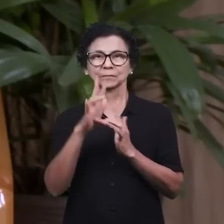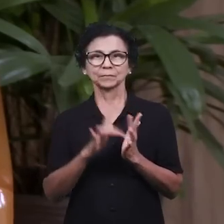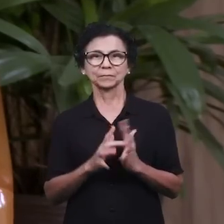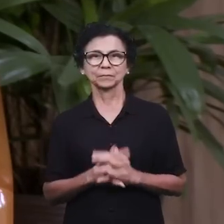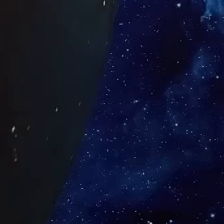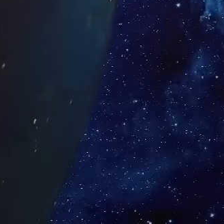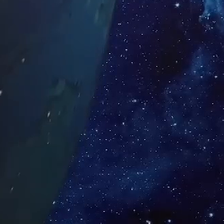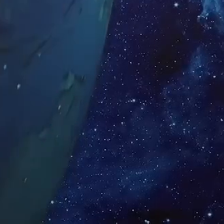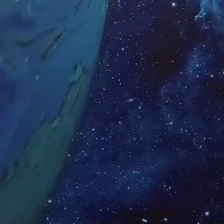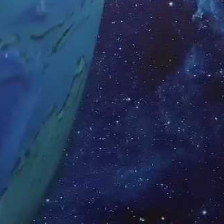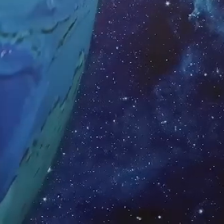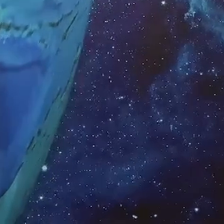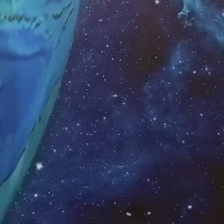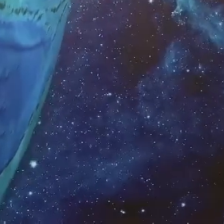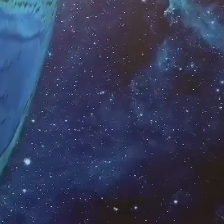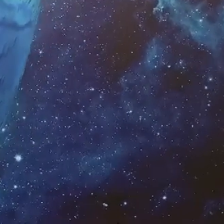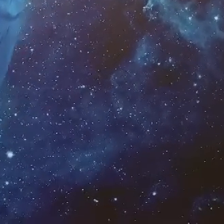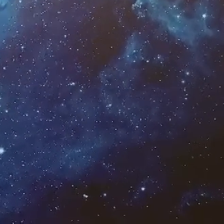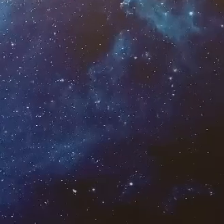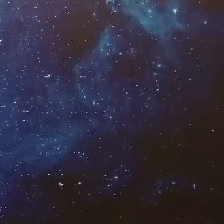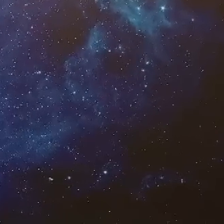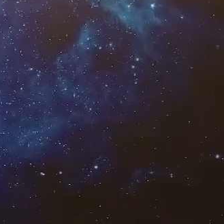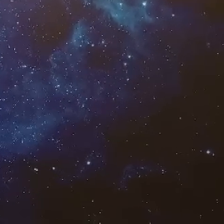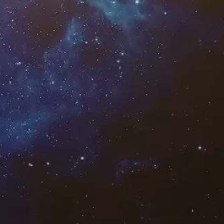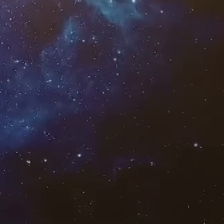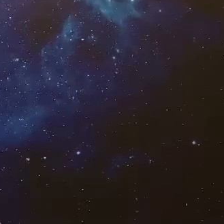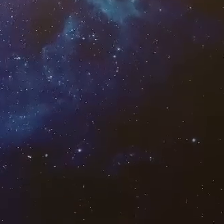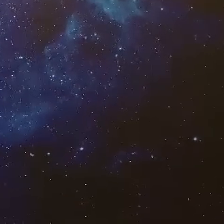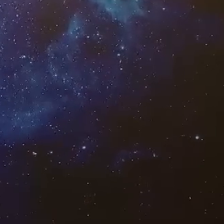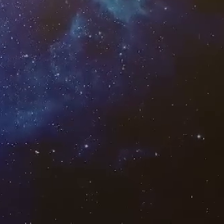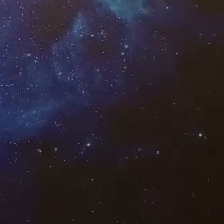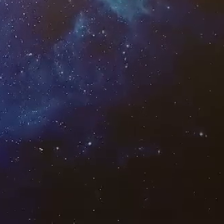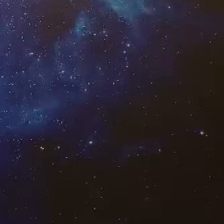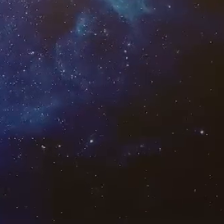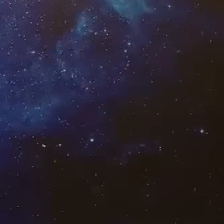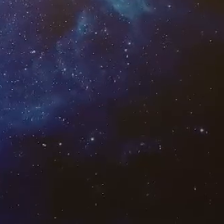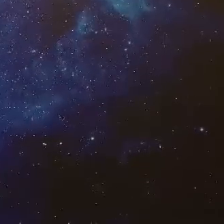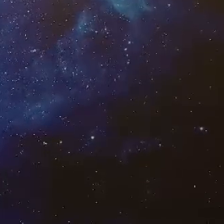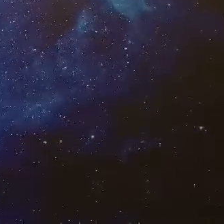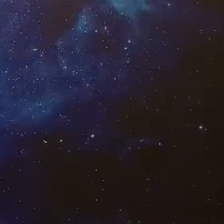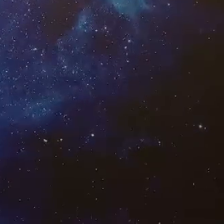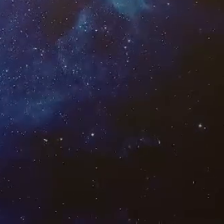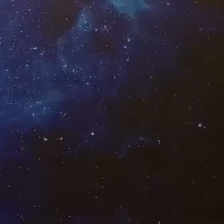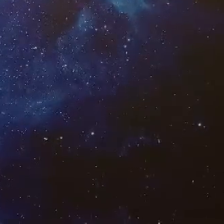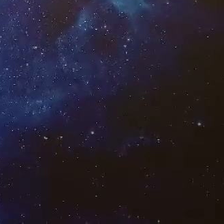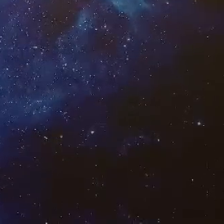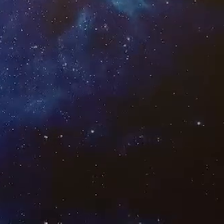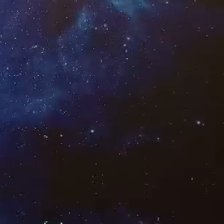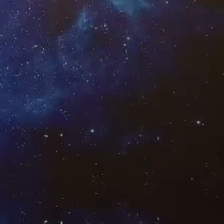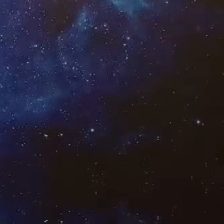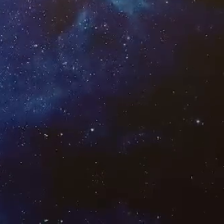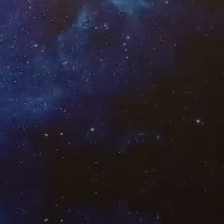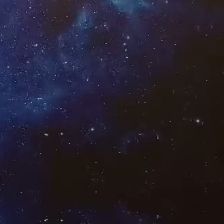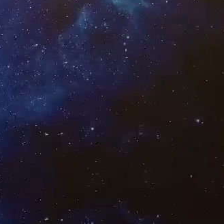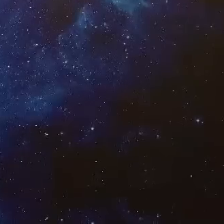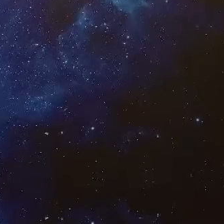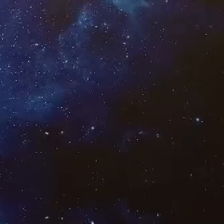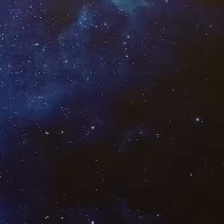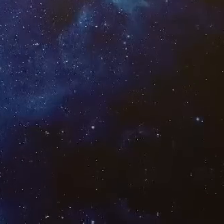a todos. A paz do Senhor. Paz do Senhor a todos. Amém. Chegamos então ao final de mais uma edição do programa Anunciando o Evangelho Eterno. Na semana que vem, se Deus